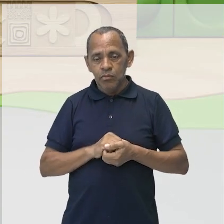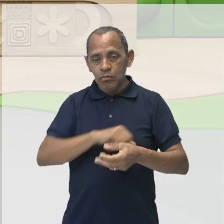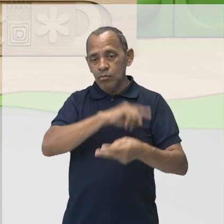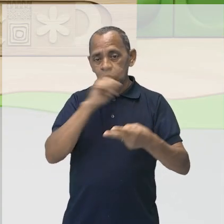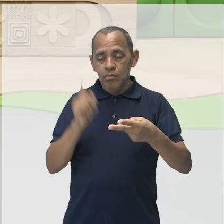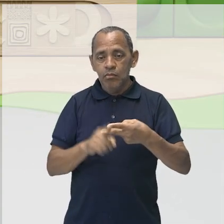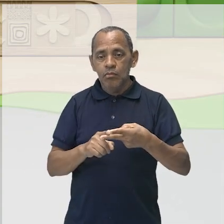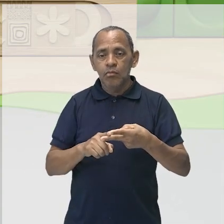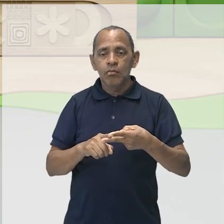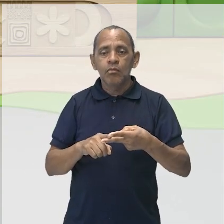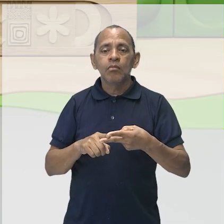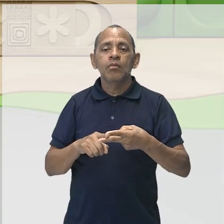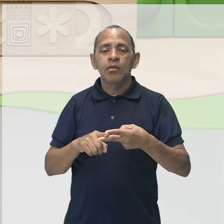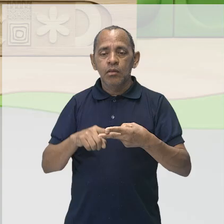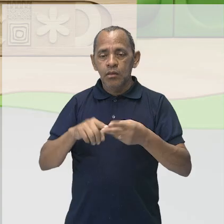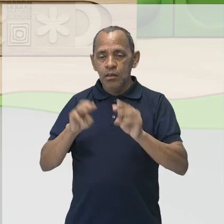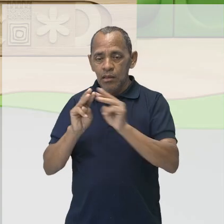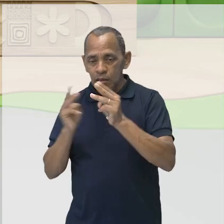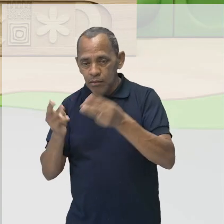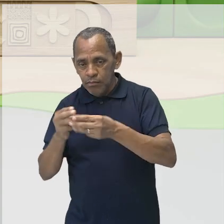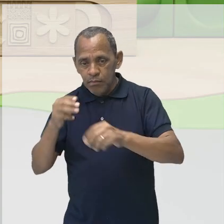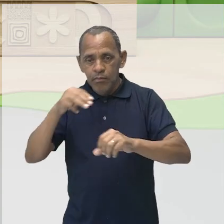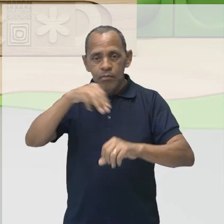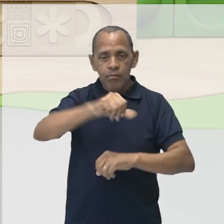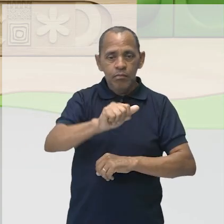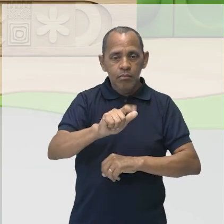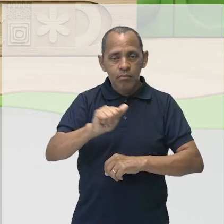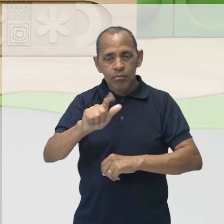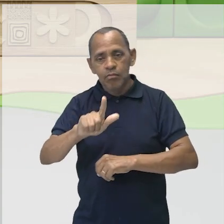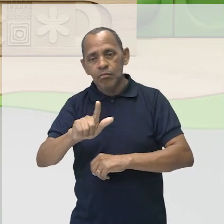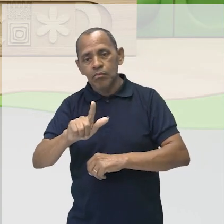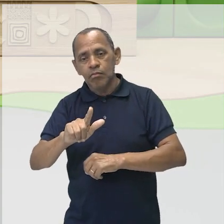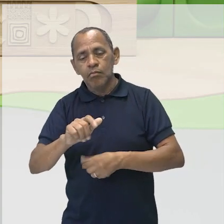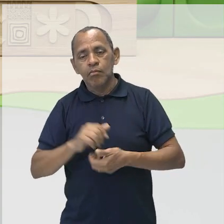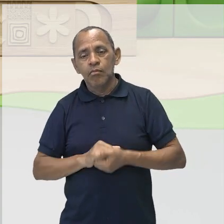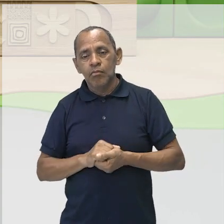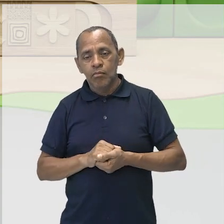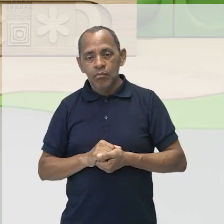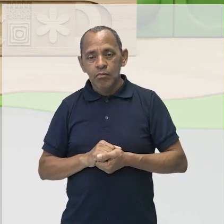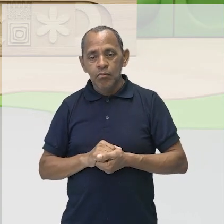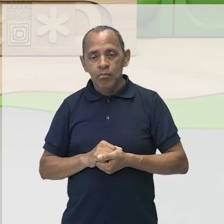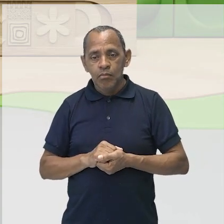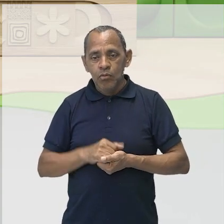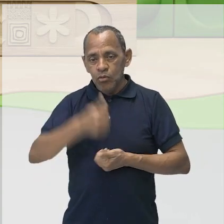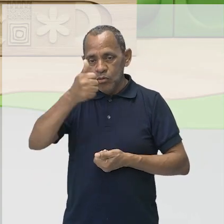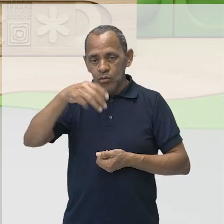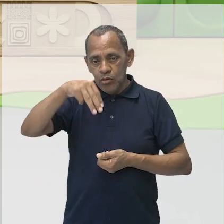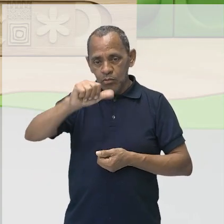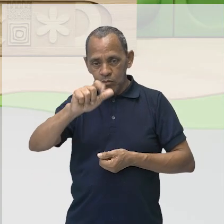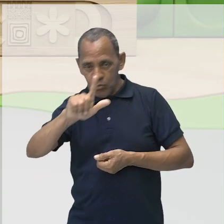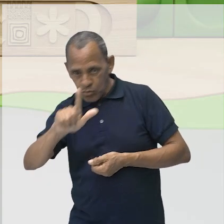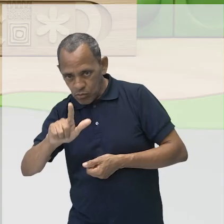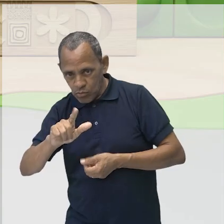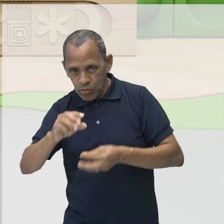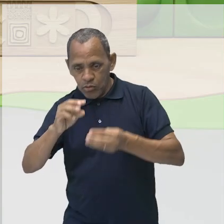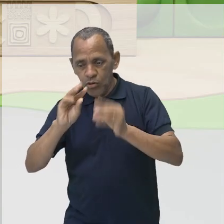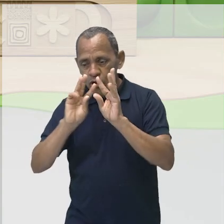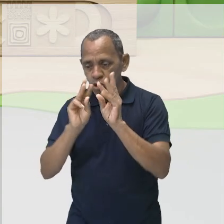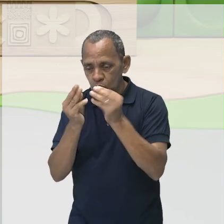Por outro lado, a massa molar é a massa de 1 mol de uma substância, ou seja, de